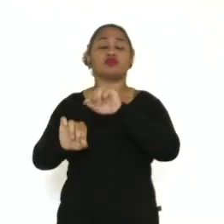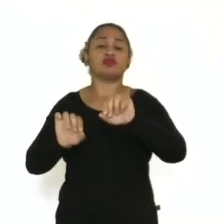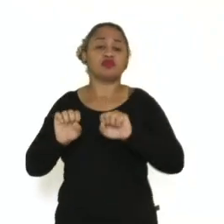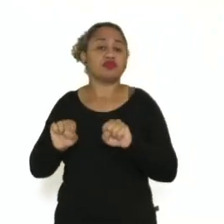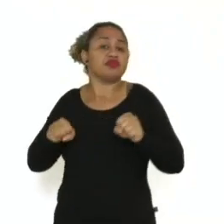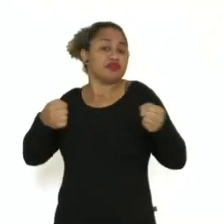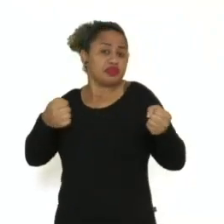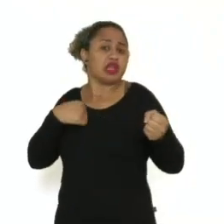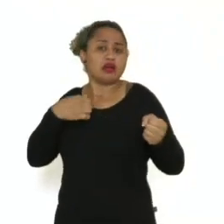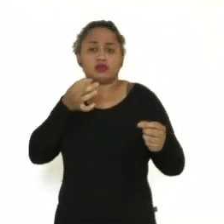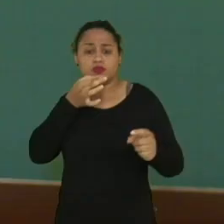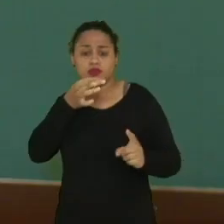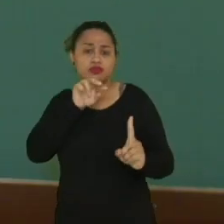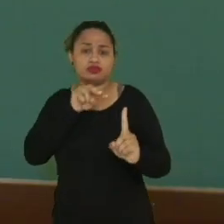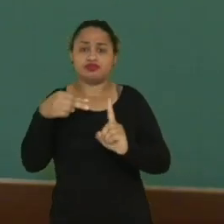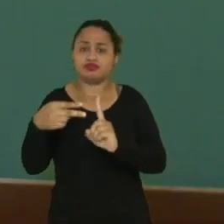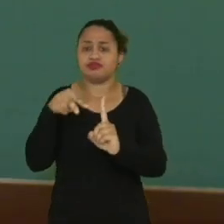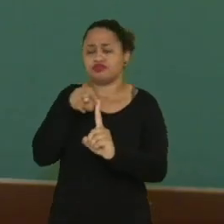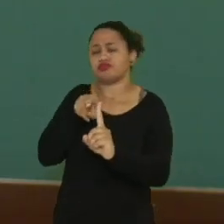de vista.